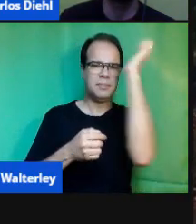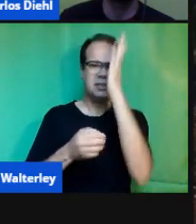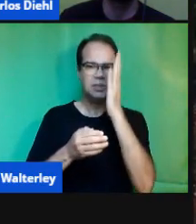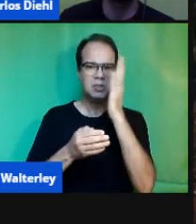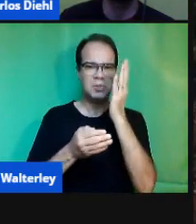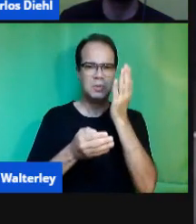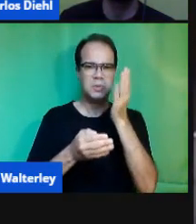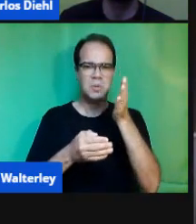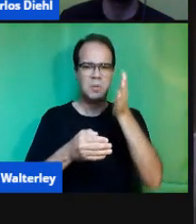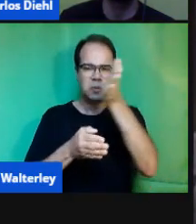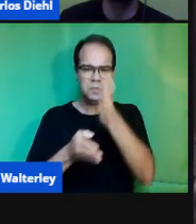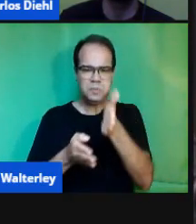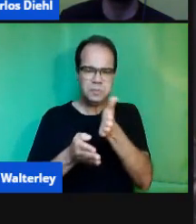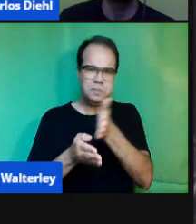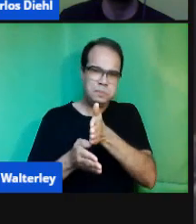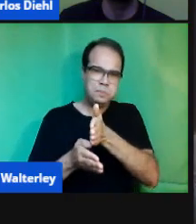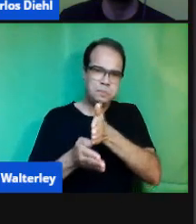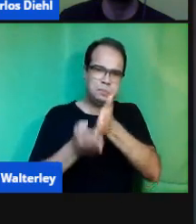muro...